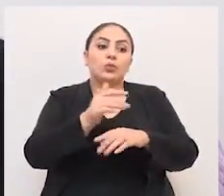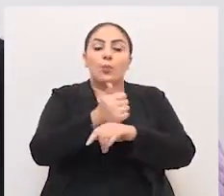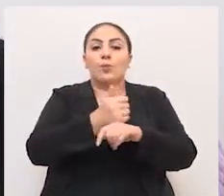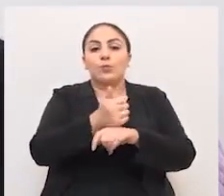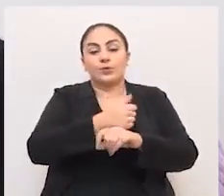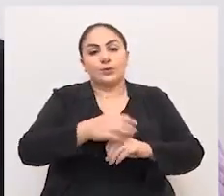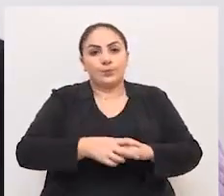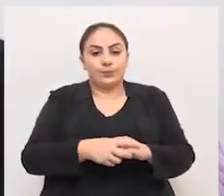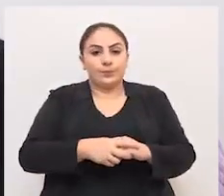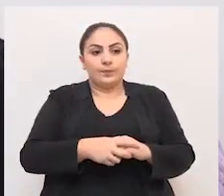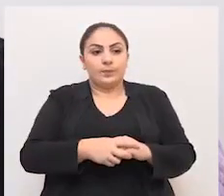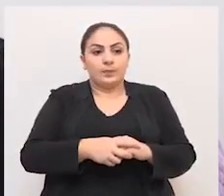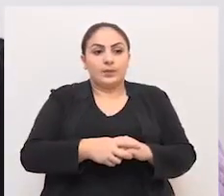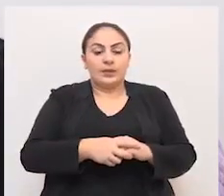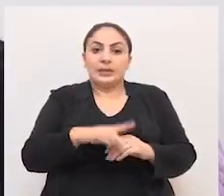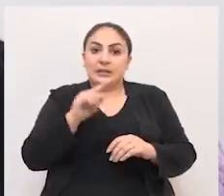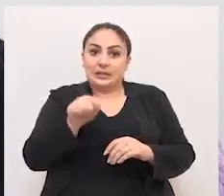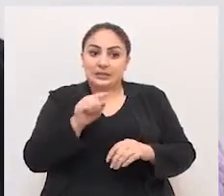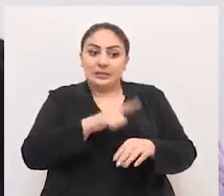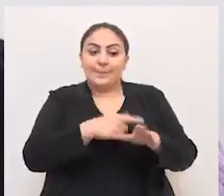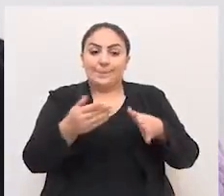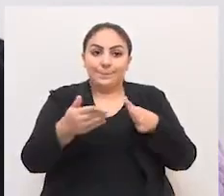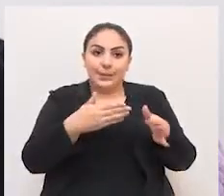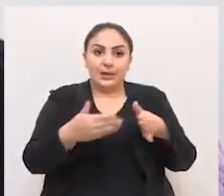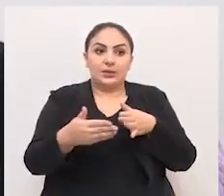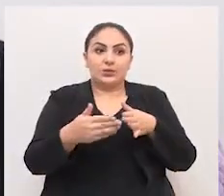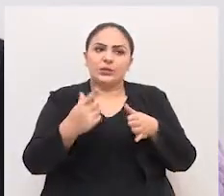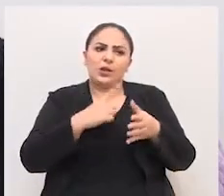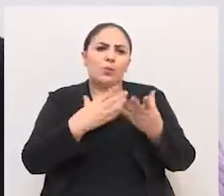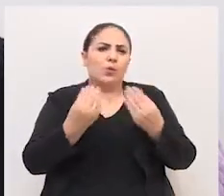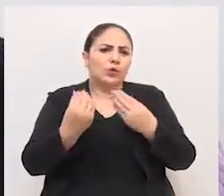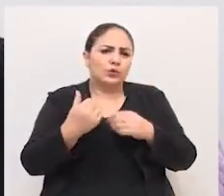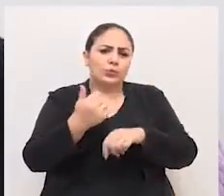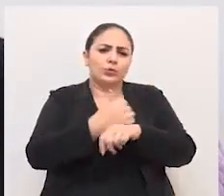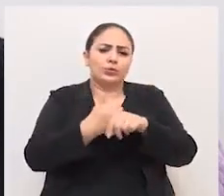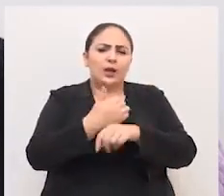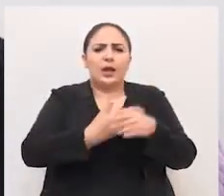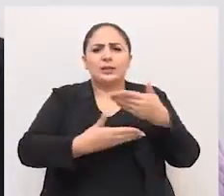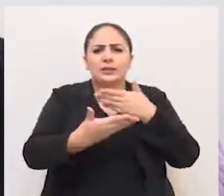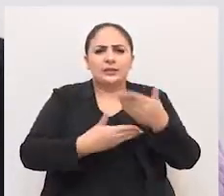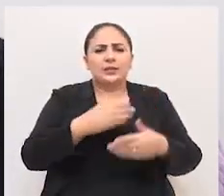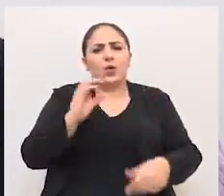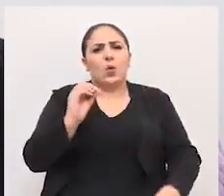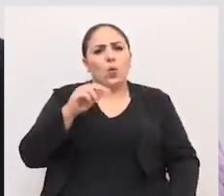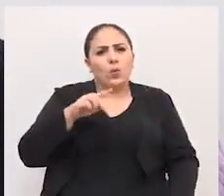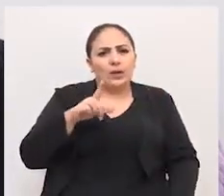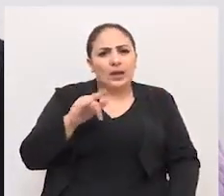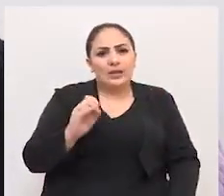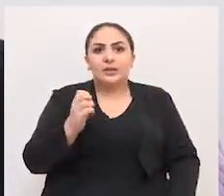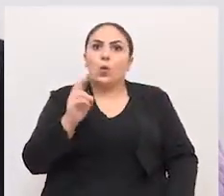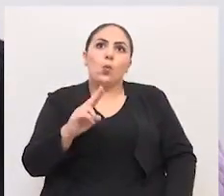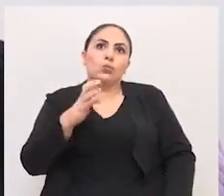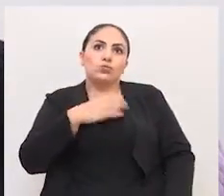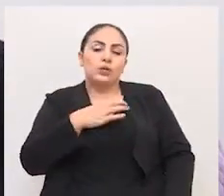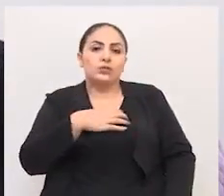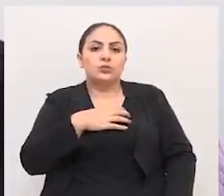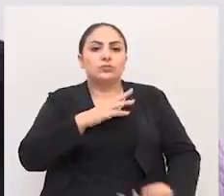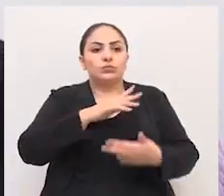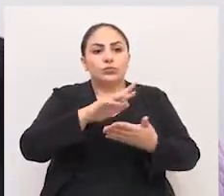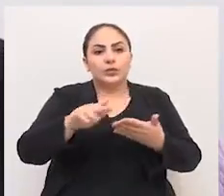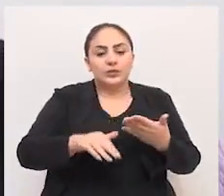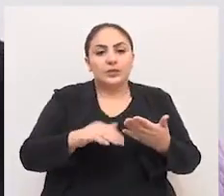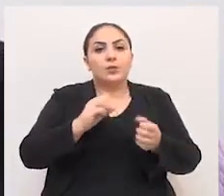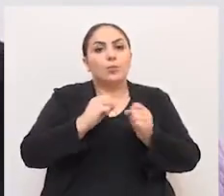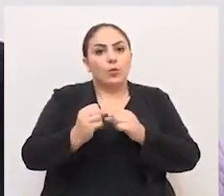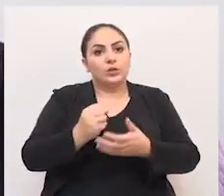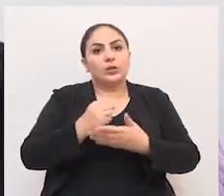de um profissional. Sim, nesse momento, tem muitos profissionais atendendo online ou de formas diferentes